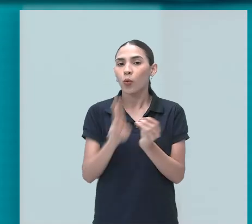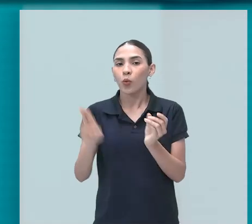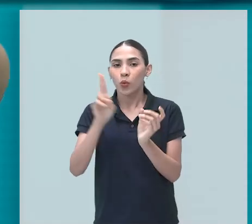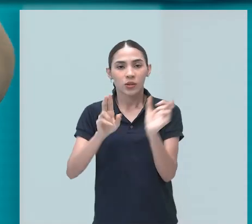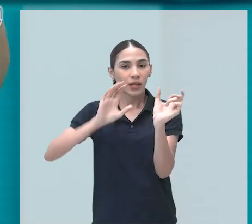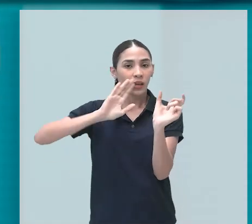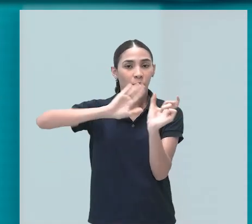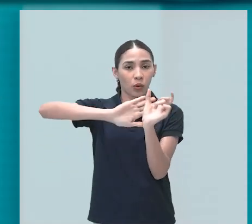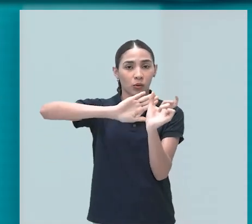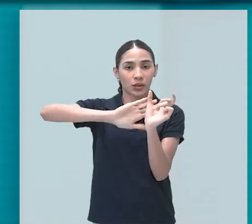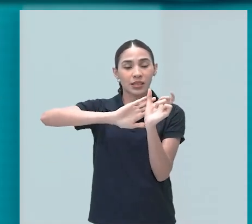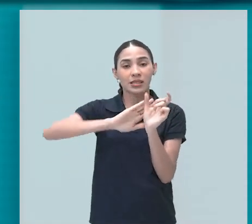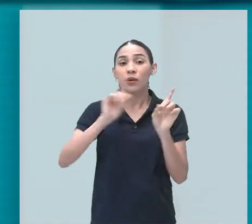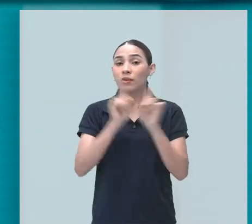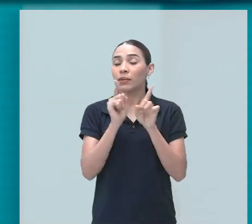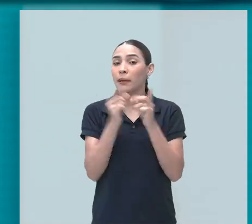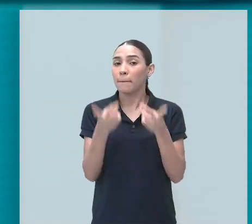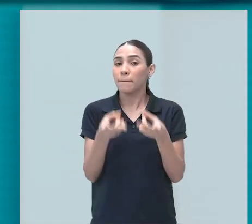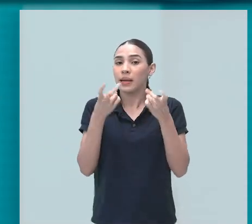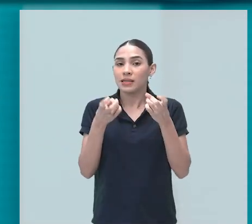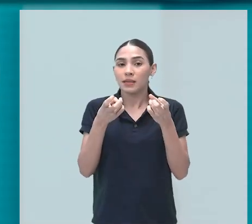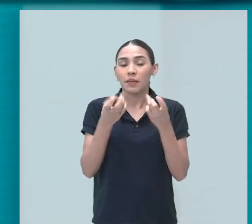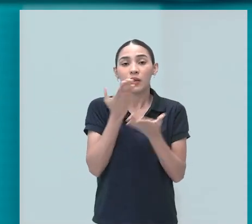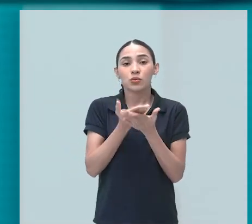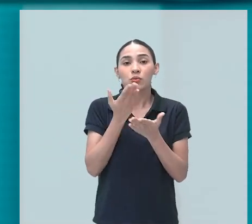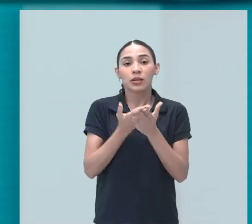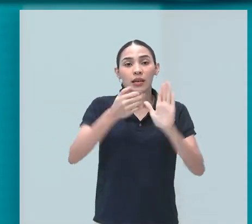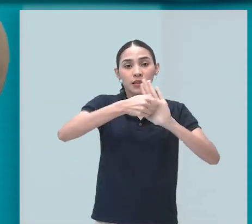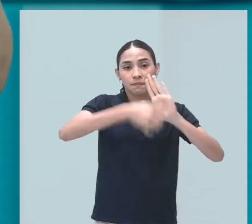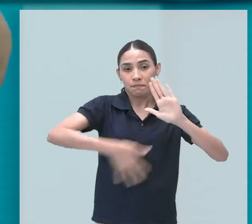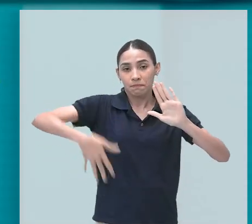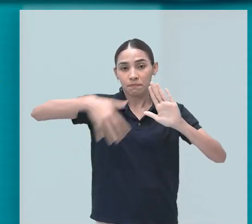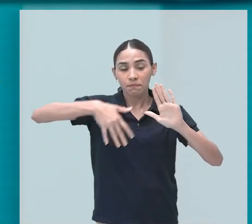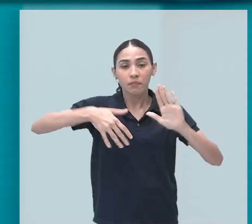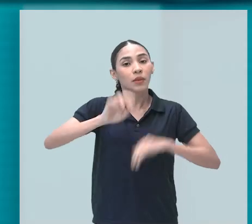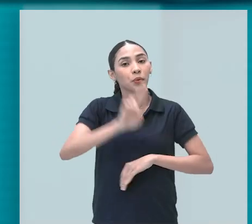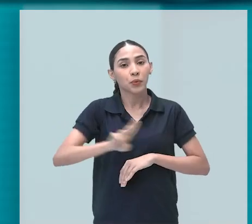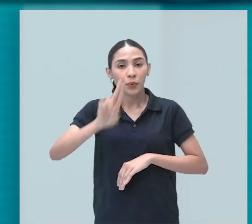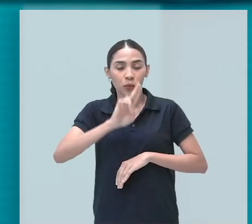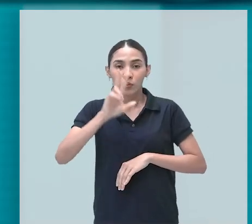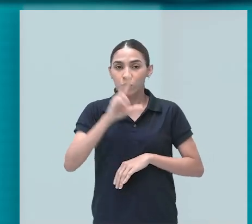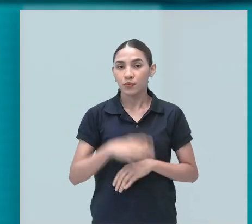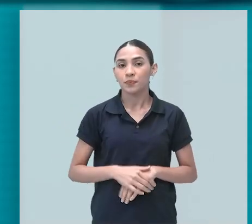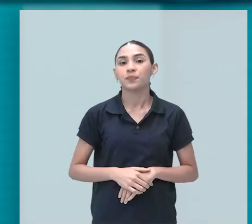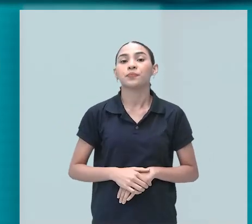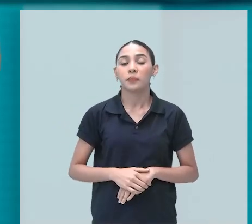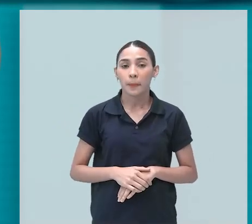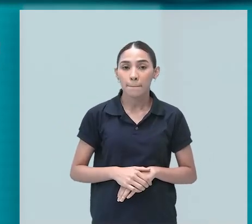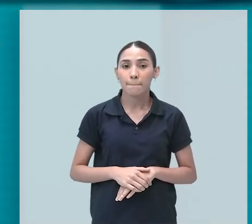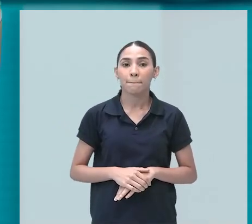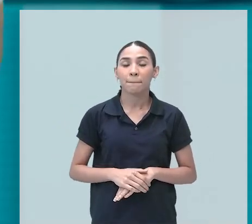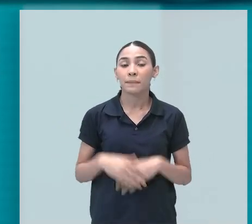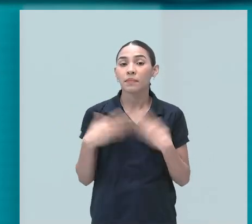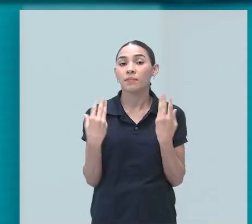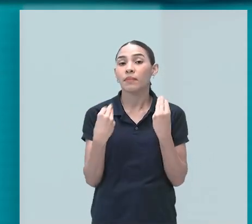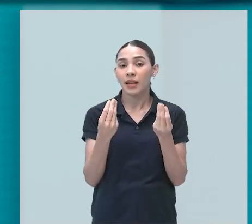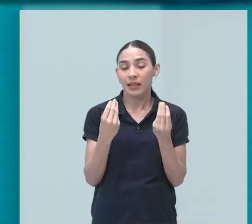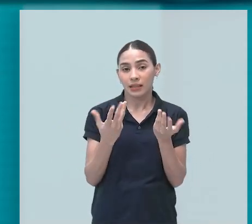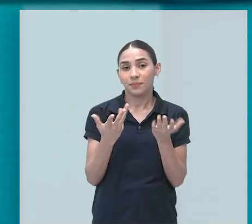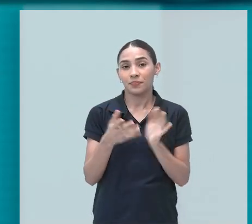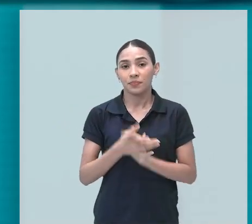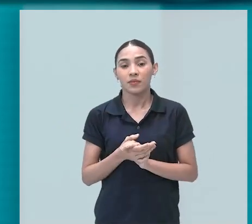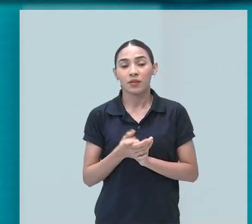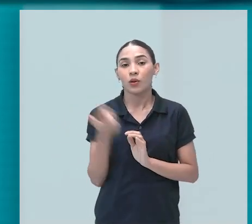e observar as figuras de linguagem em movimento, em uso efetivo, justamente para